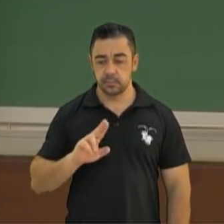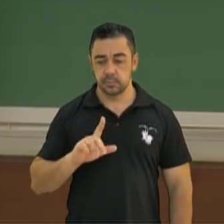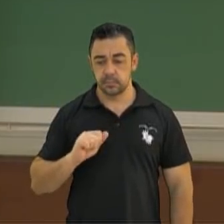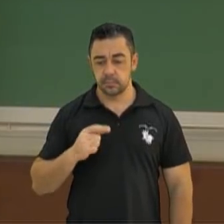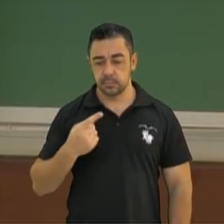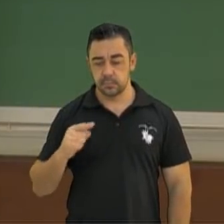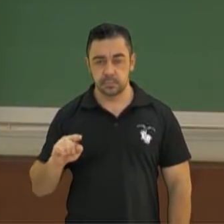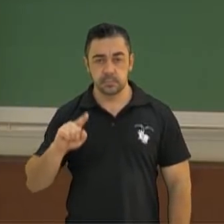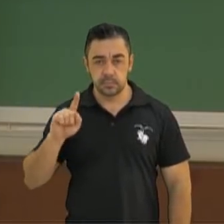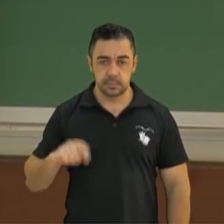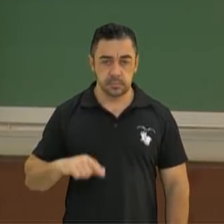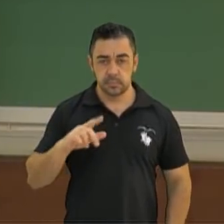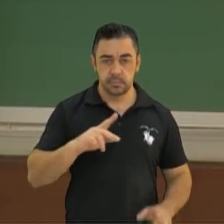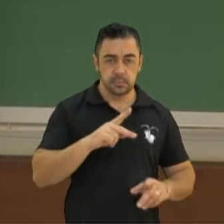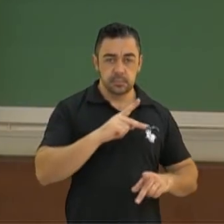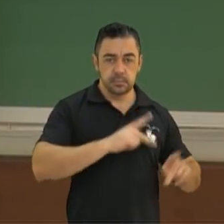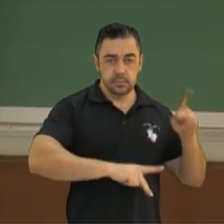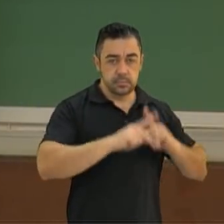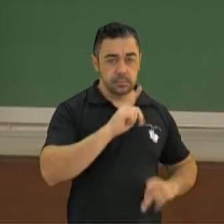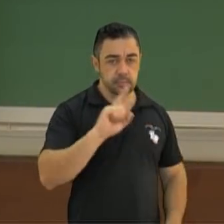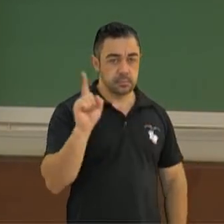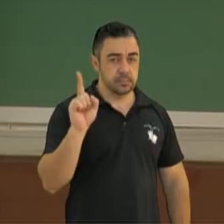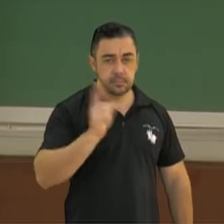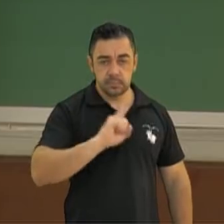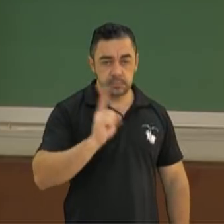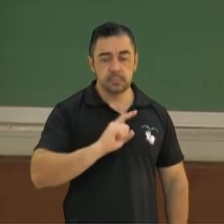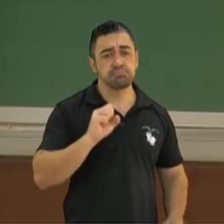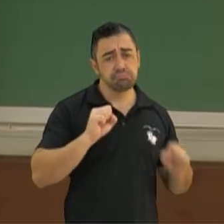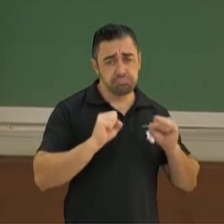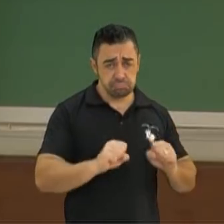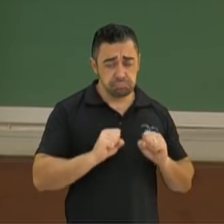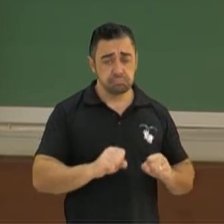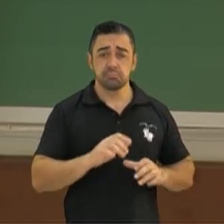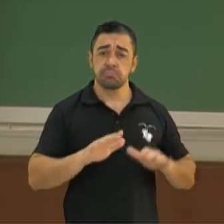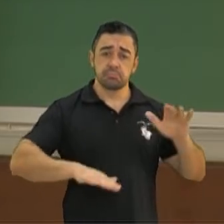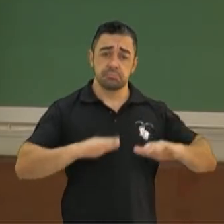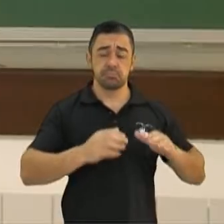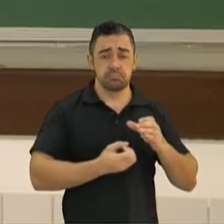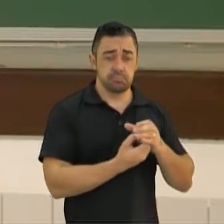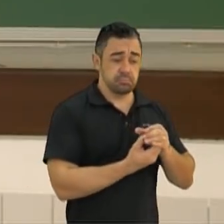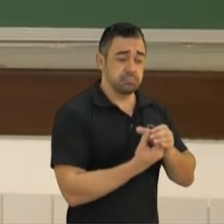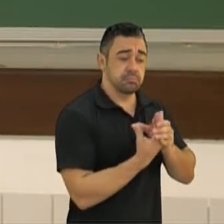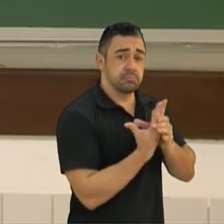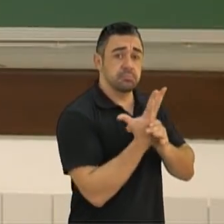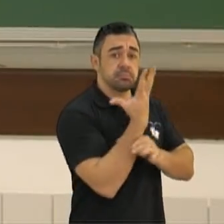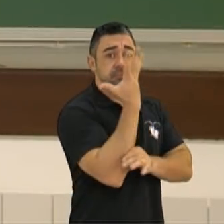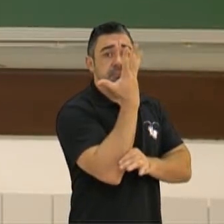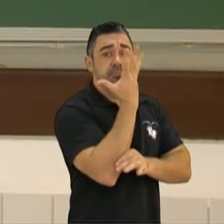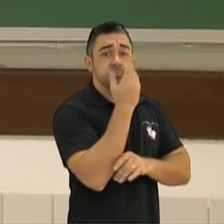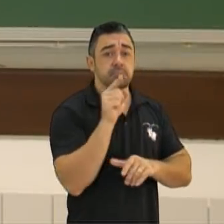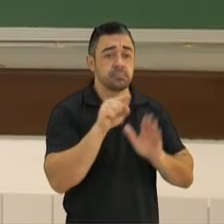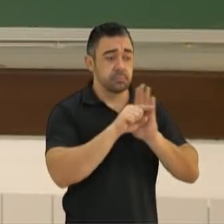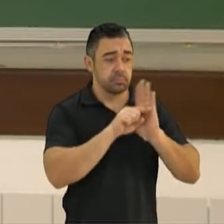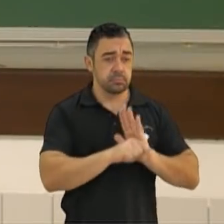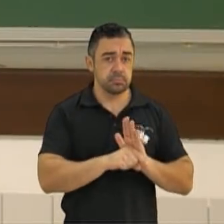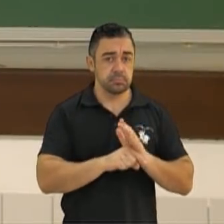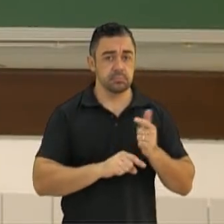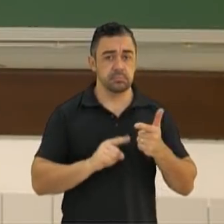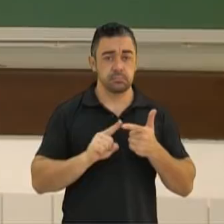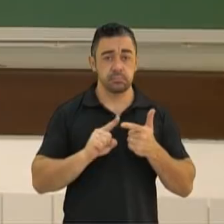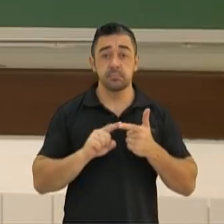tá? Pode ser uma população, por exemplo, um determinado tipo de vegetação que você está pesquisando, pode